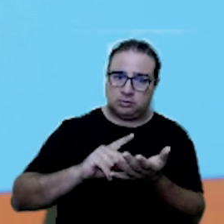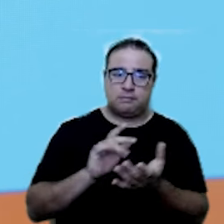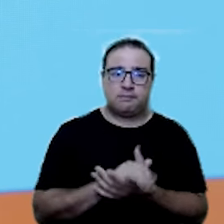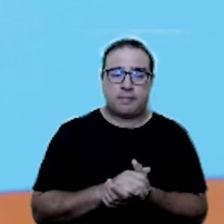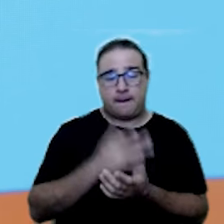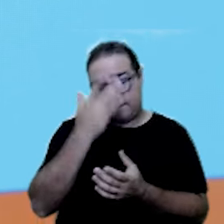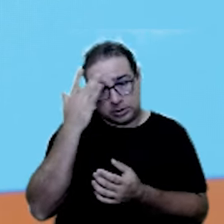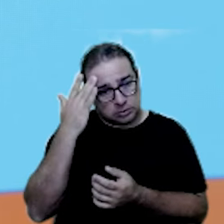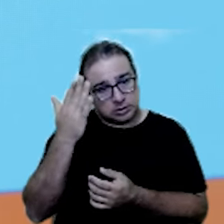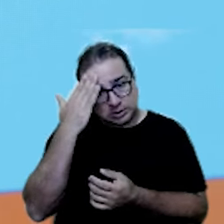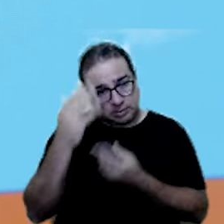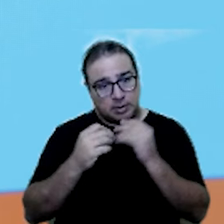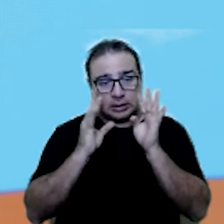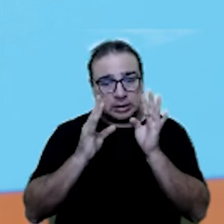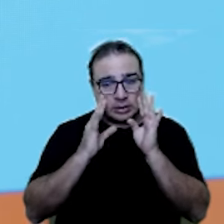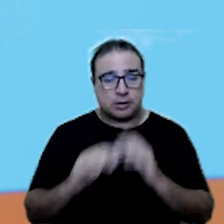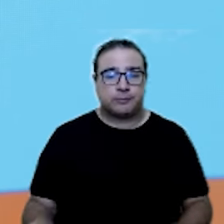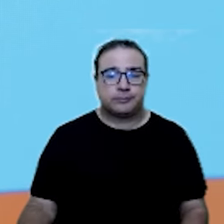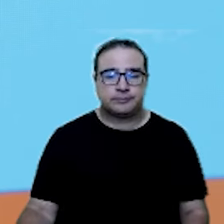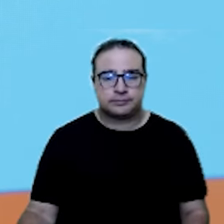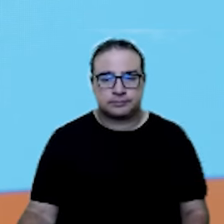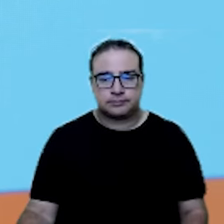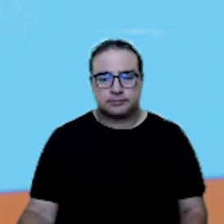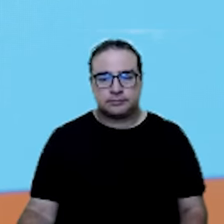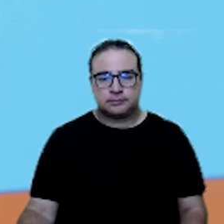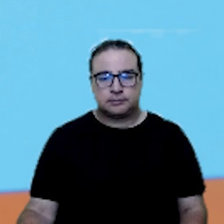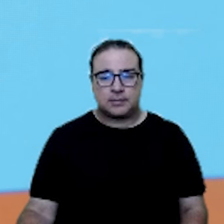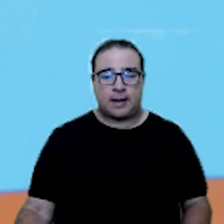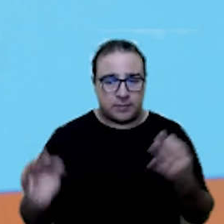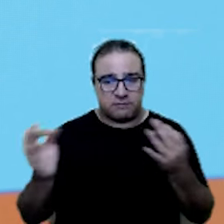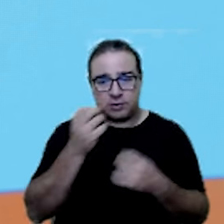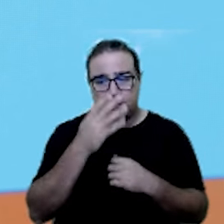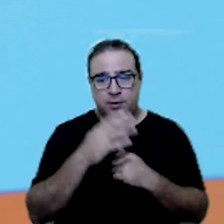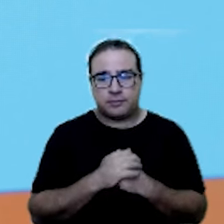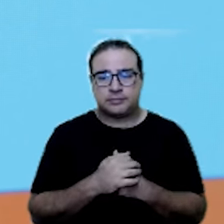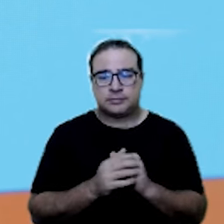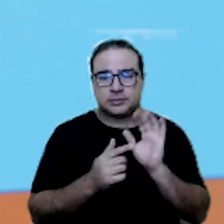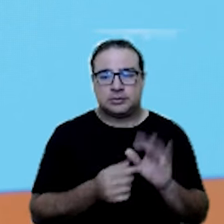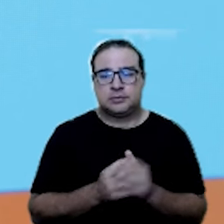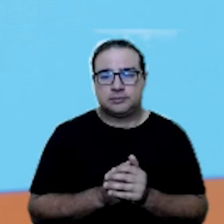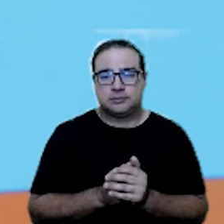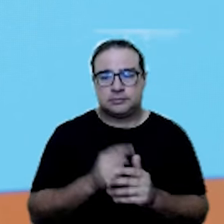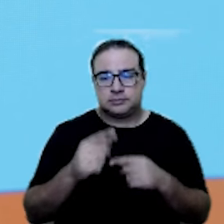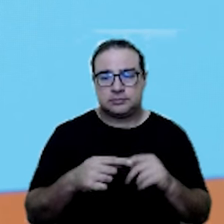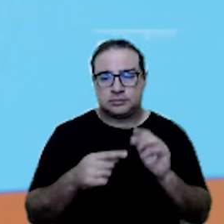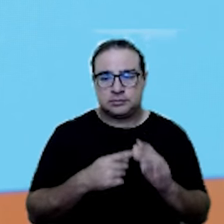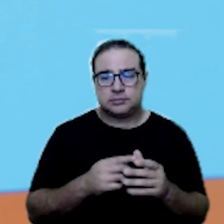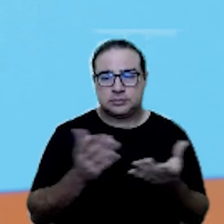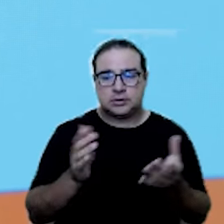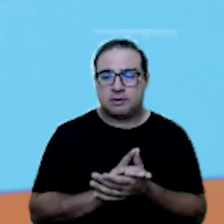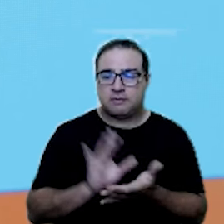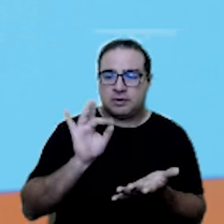fato que o pessoal tenha essa atenção perfeito muito bom é isso aí então do lucro presumido